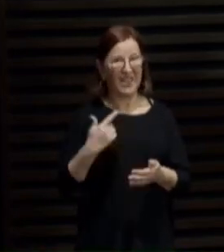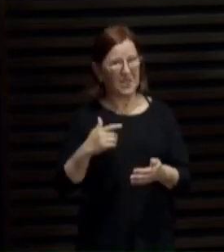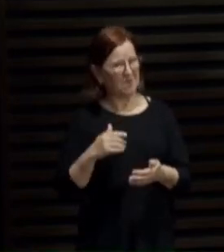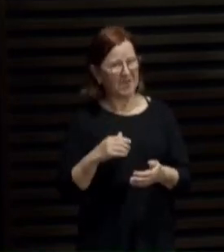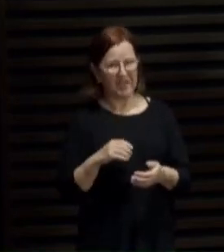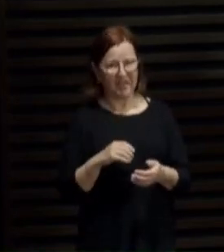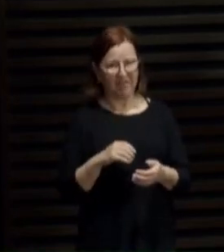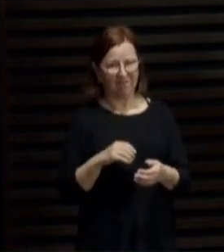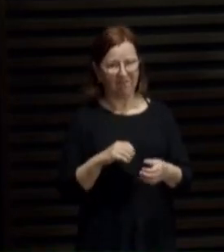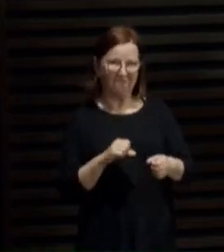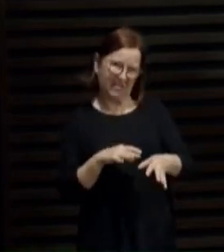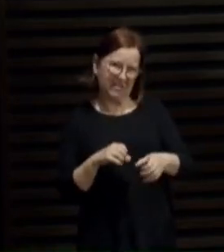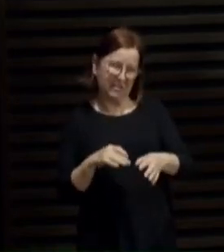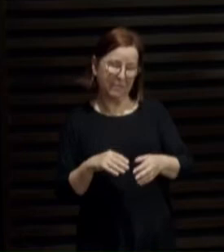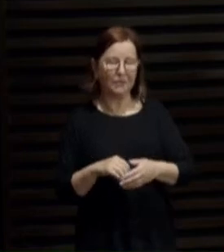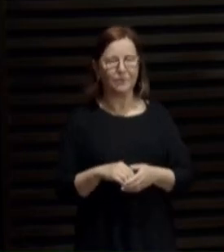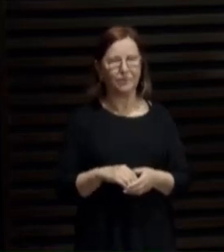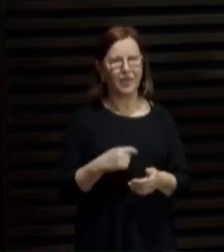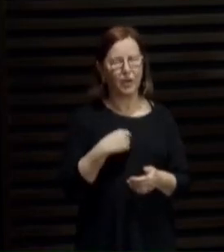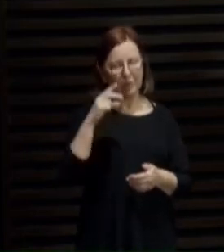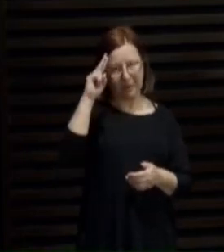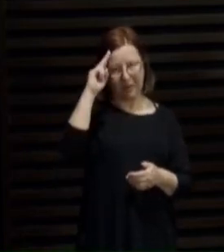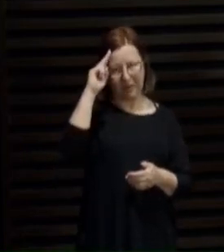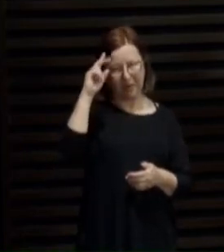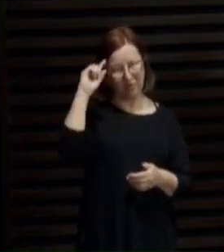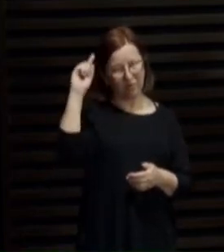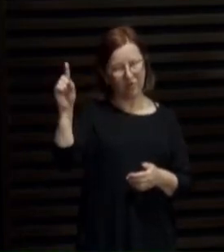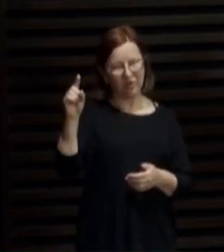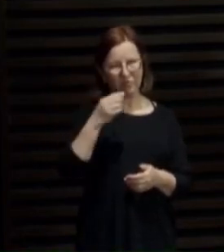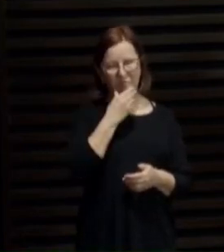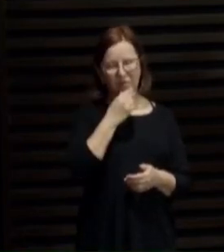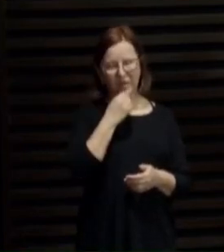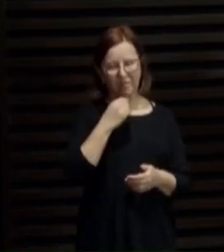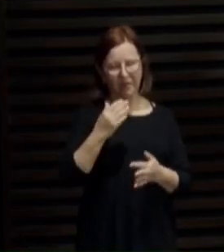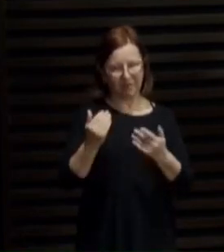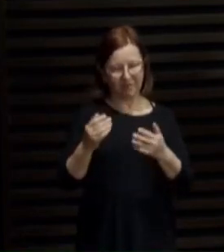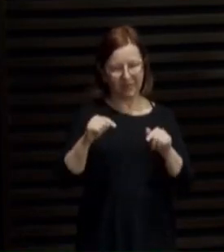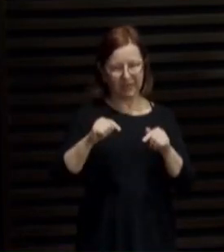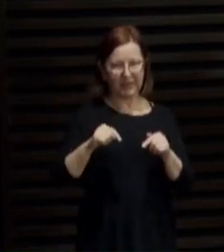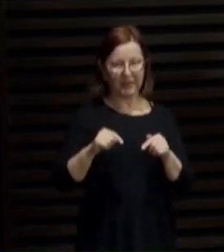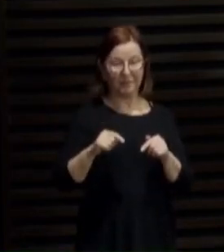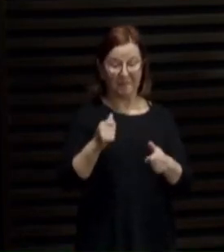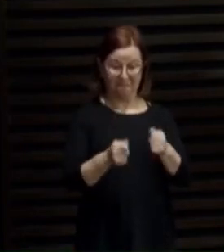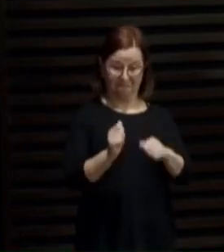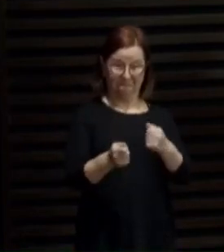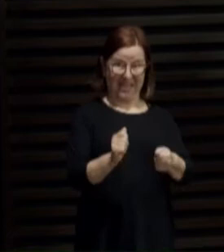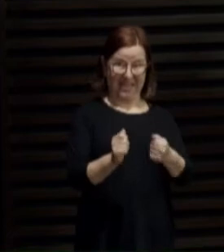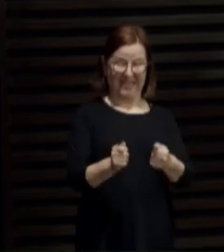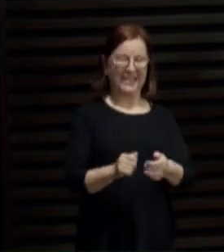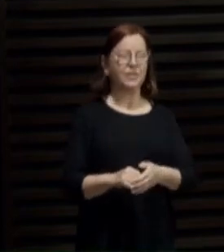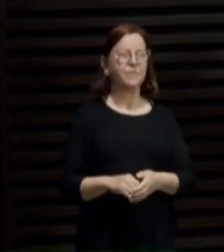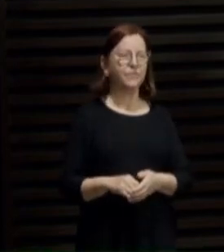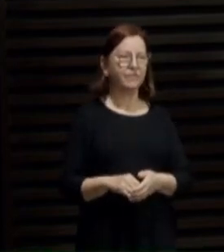indisciplinados e precisam de... Eu me lembro um dia de um moço que tinha aqui, e ele era baterista, e ele